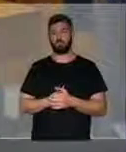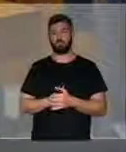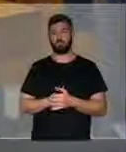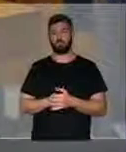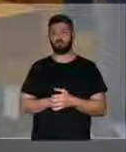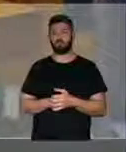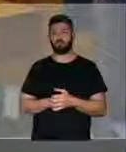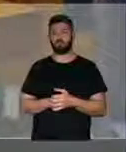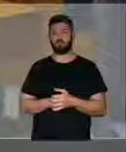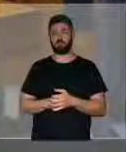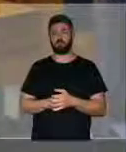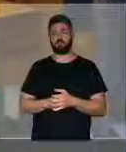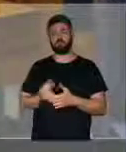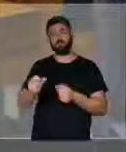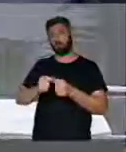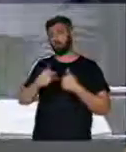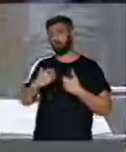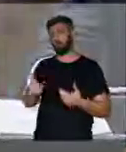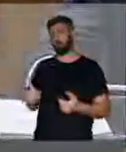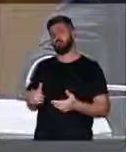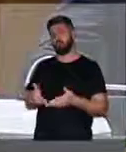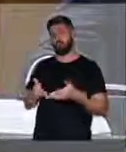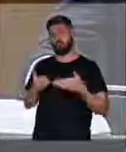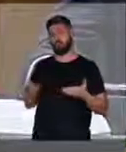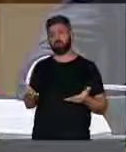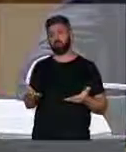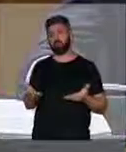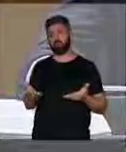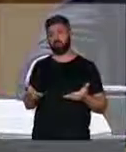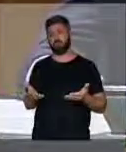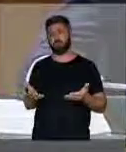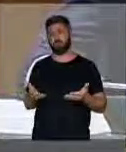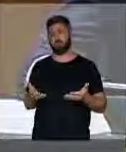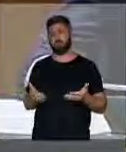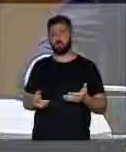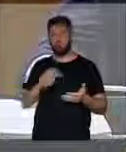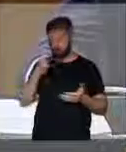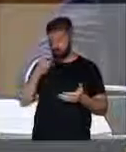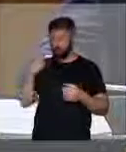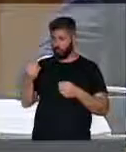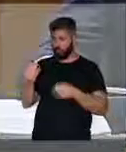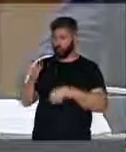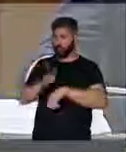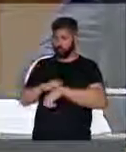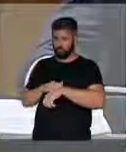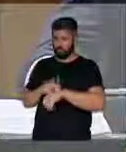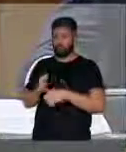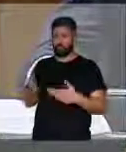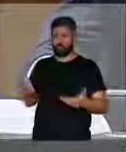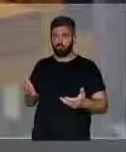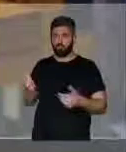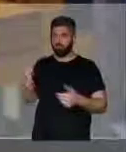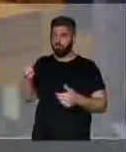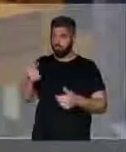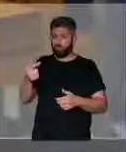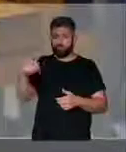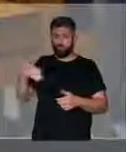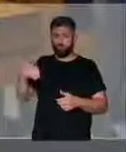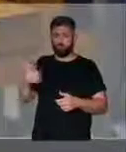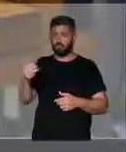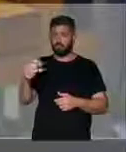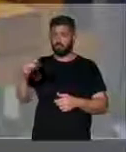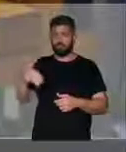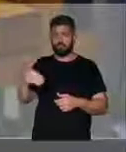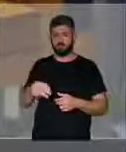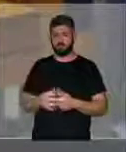deputado. Faz isso comigo, não, por favor. Ô, Hildo, se o senhor quiser falar, o eu dou o tempo seu se o senhor quiser. Assinou. 2 minutos,